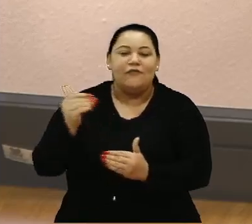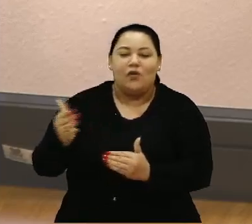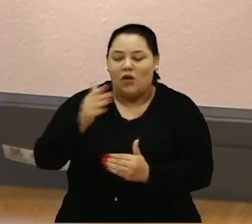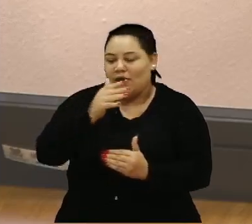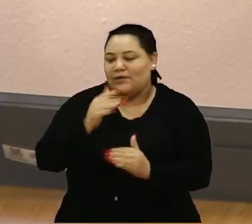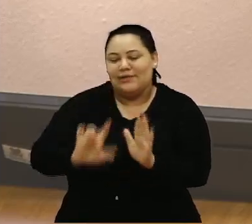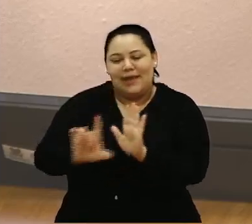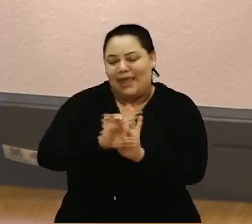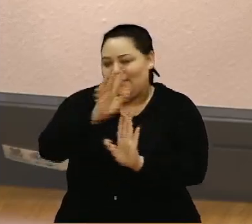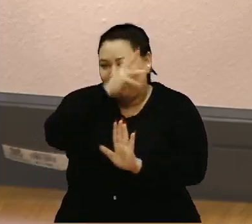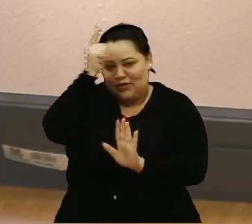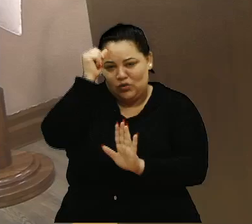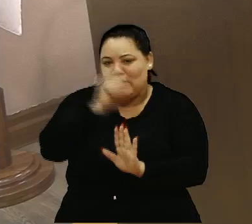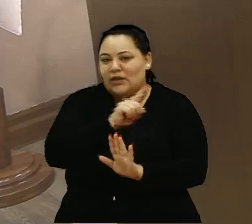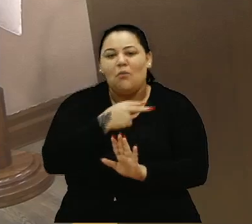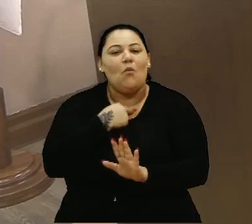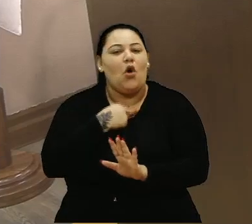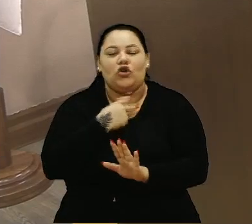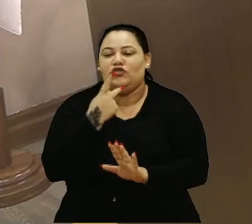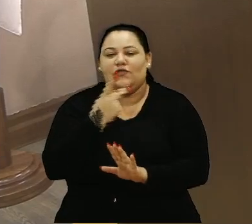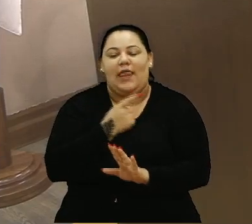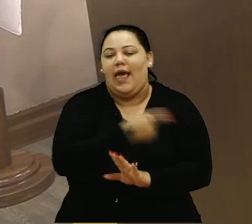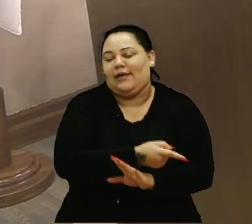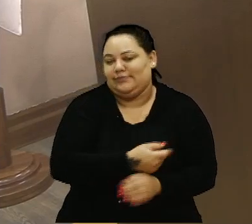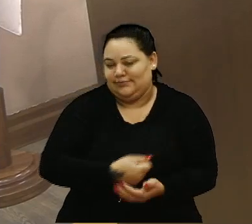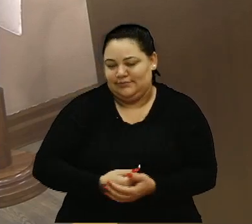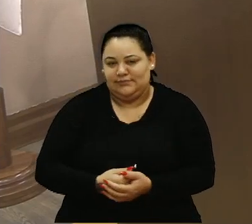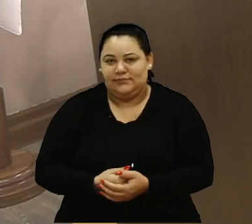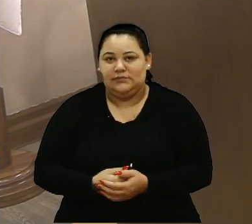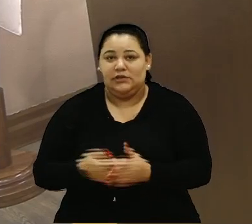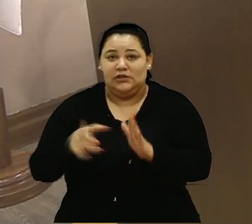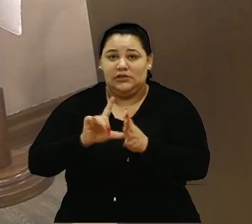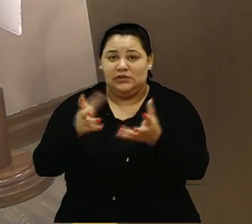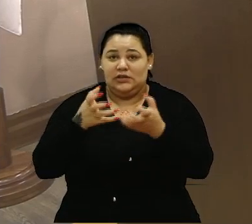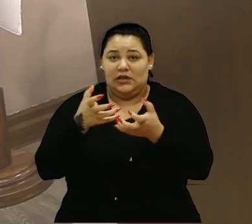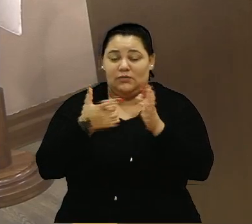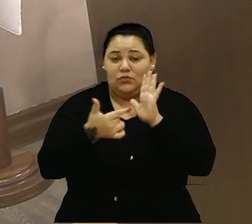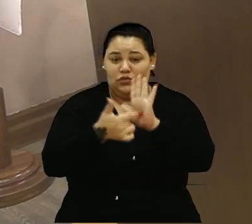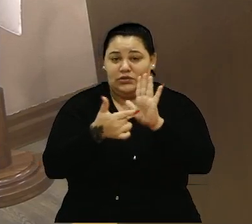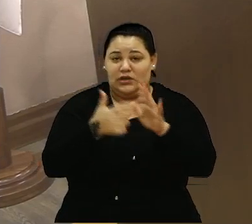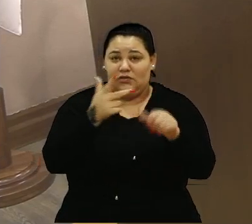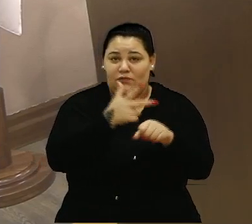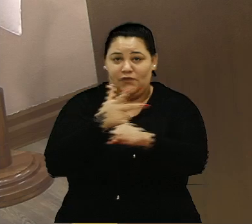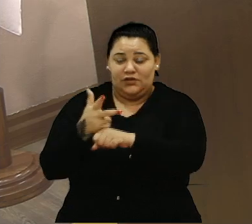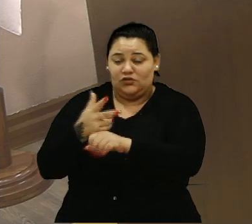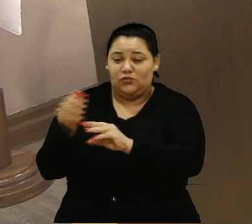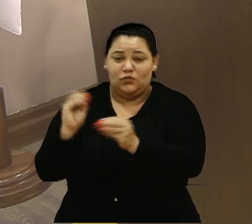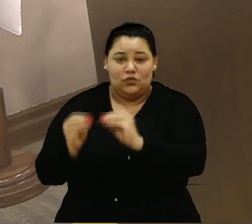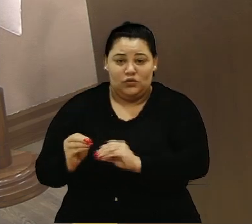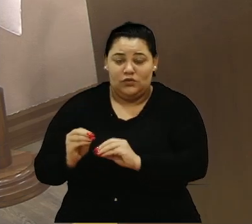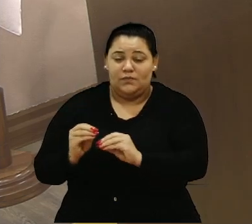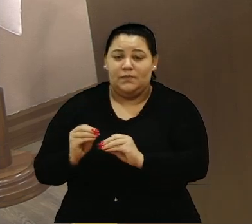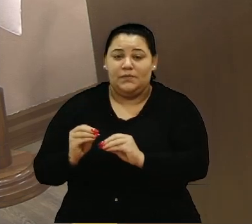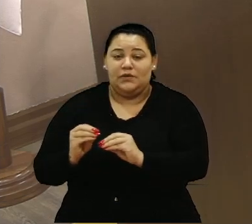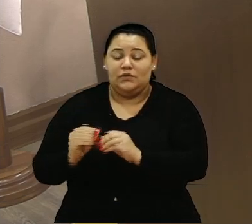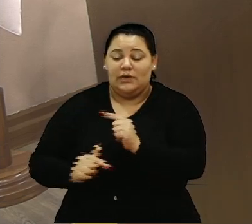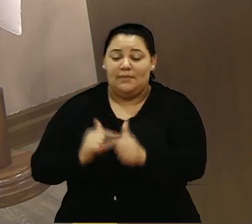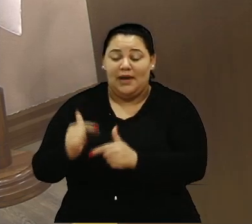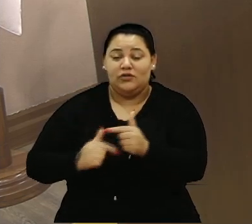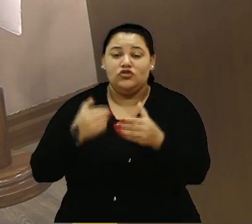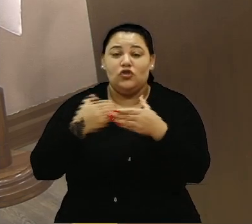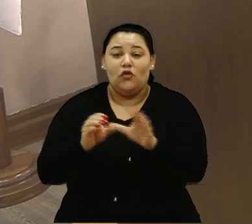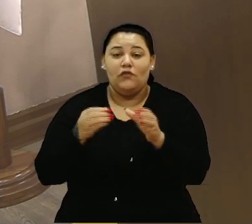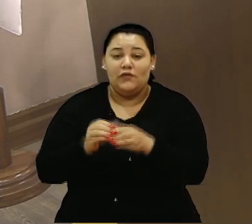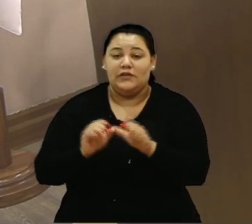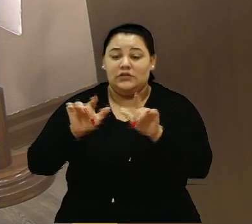contribuição. Obrigada, vereador Wagner. E para finalizar, antes de passar um vídeo, que foi o vídeo construído pelo Serviço de Convivência do local,